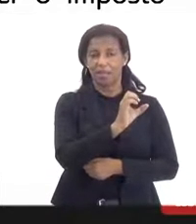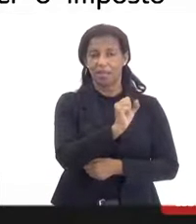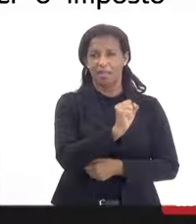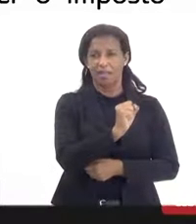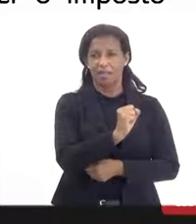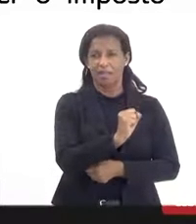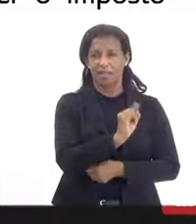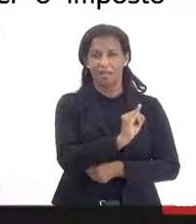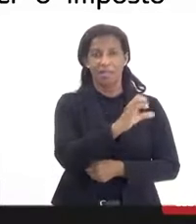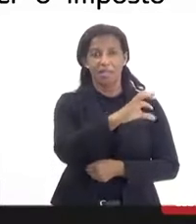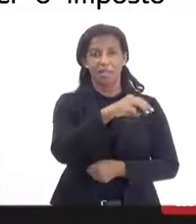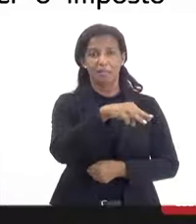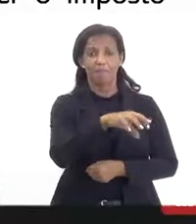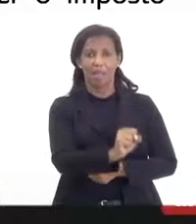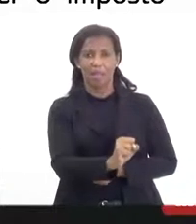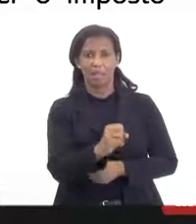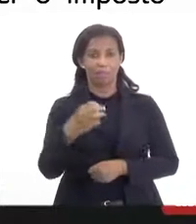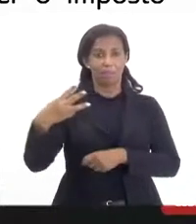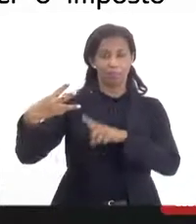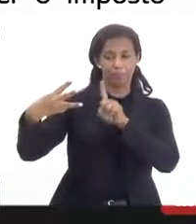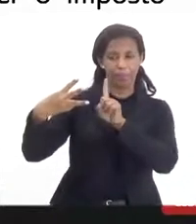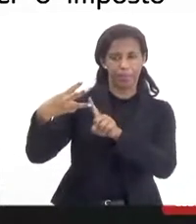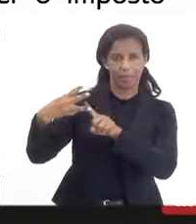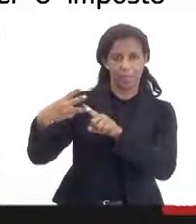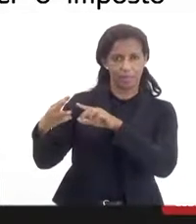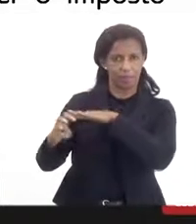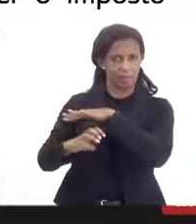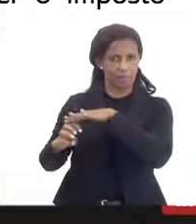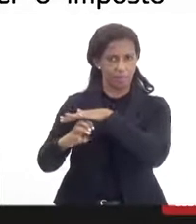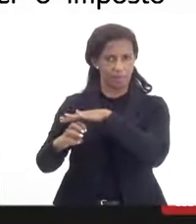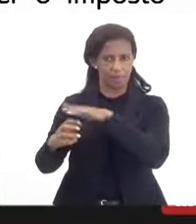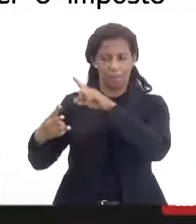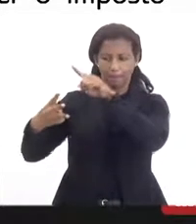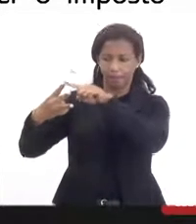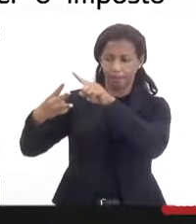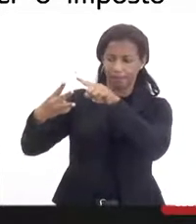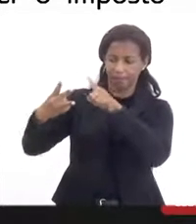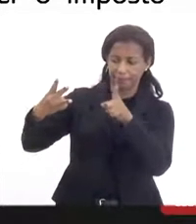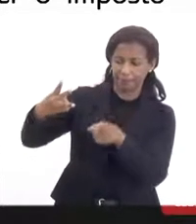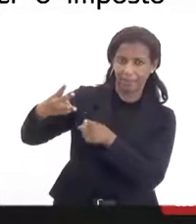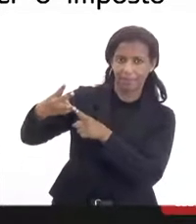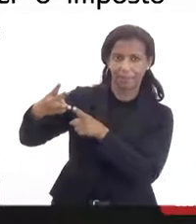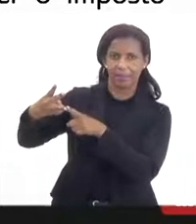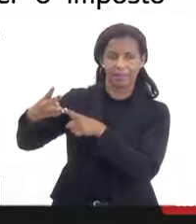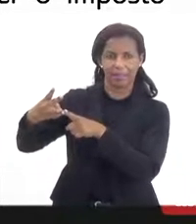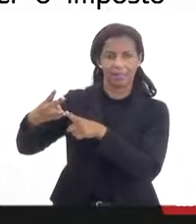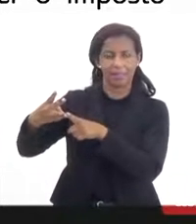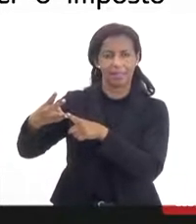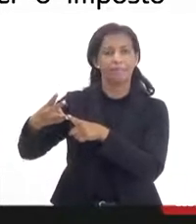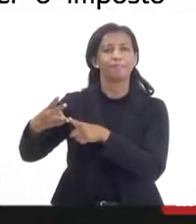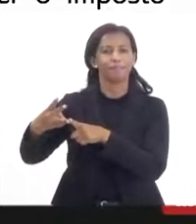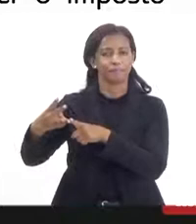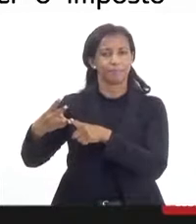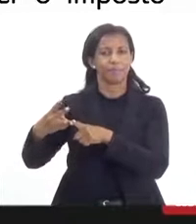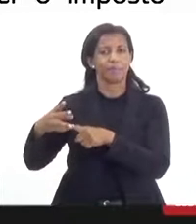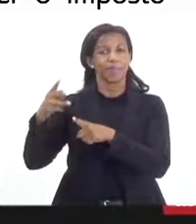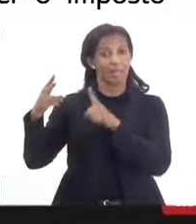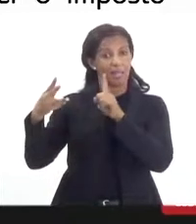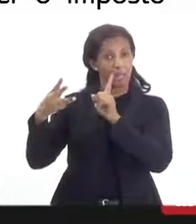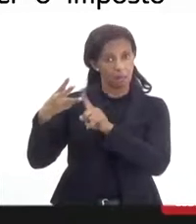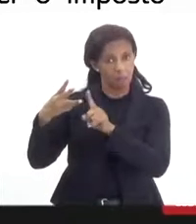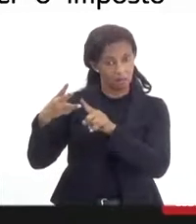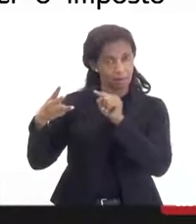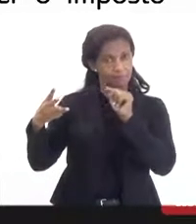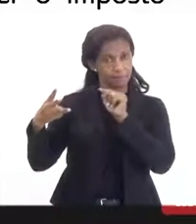fornecidos utilizados por terceiros. Traz também discussão que envolve em parte as teses 1, 2 e 3. Nesse